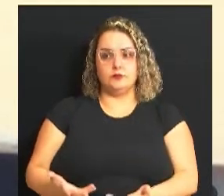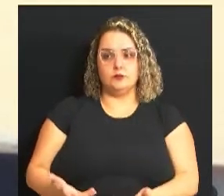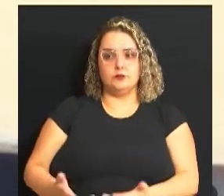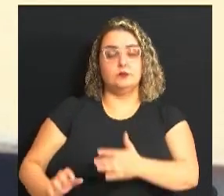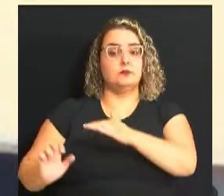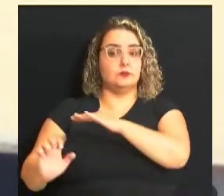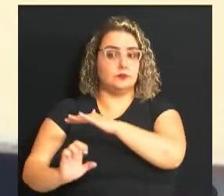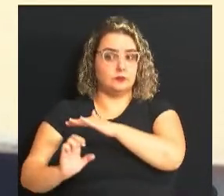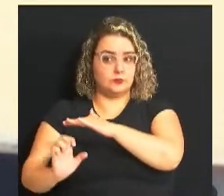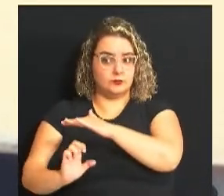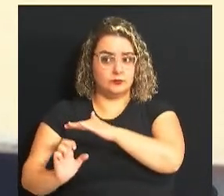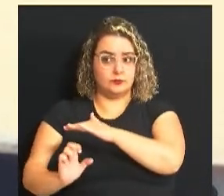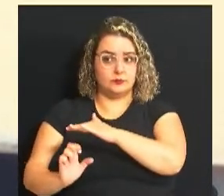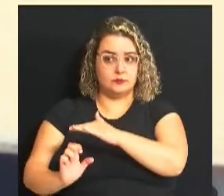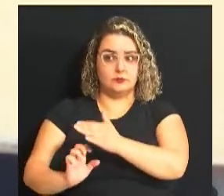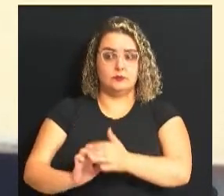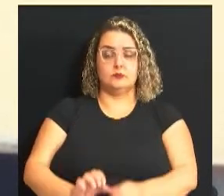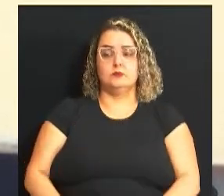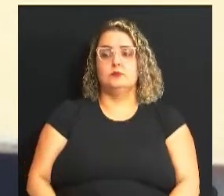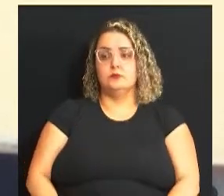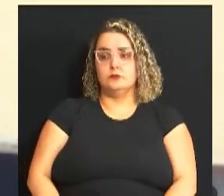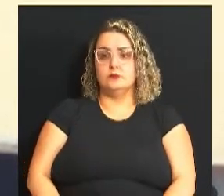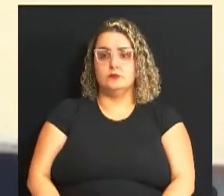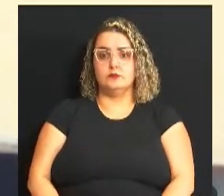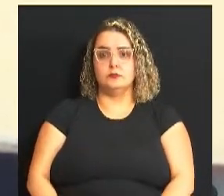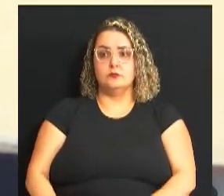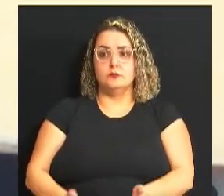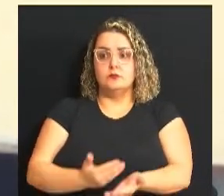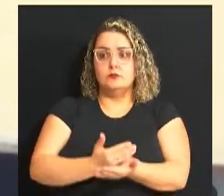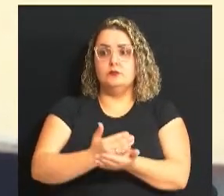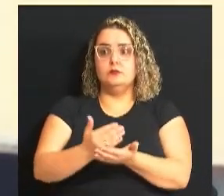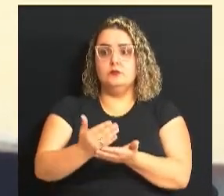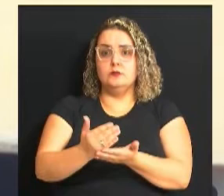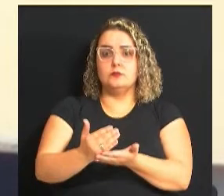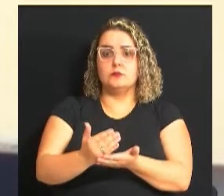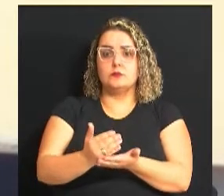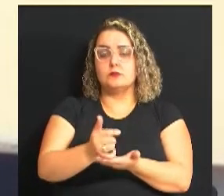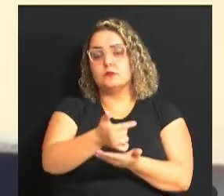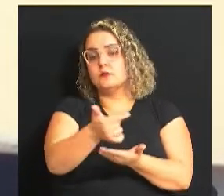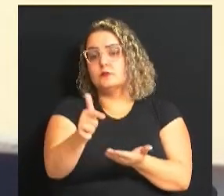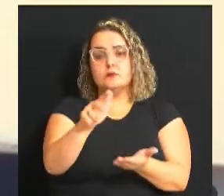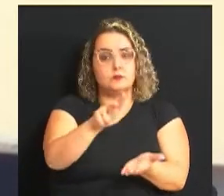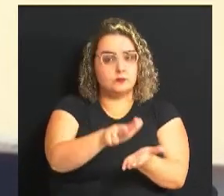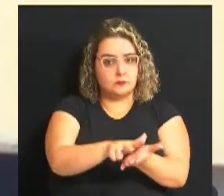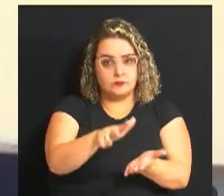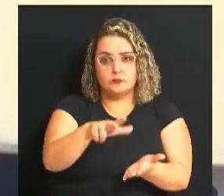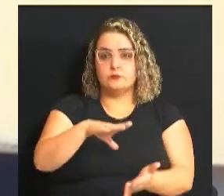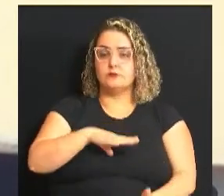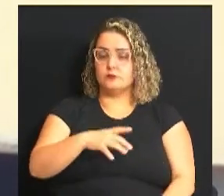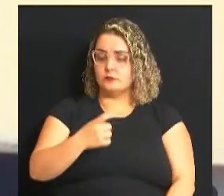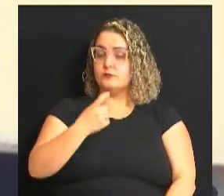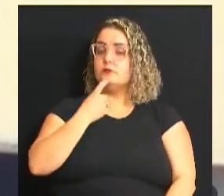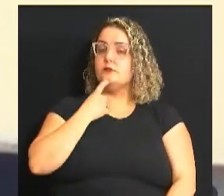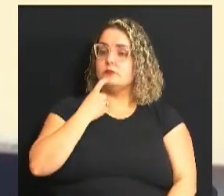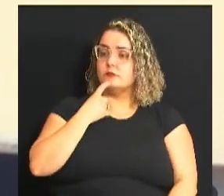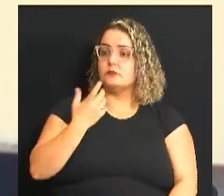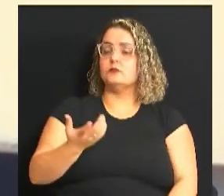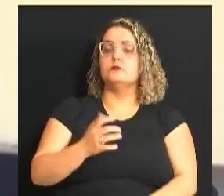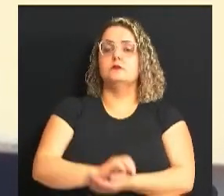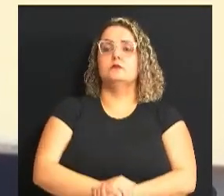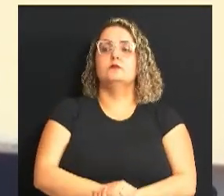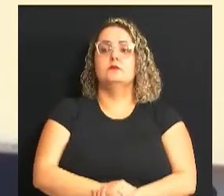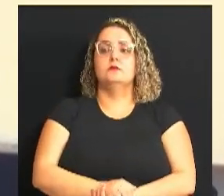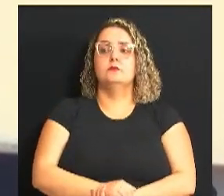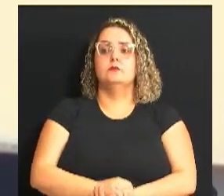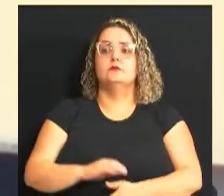que, a princípio, elas estão irregulares no município, tá? Por conta,